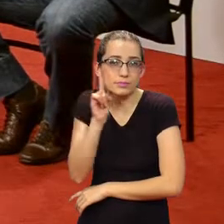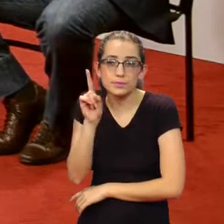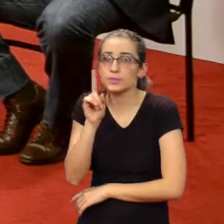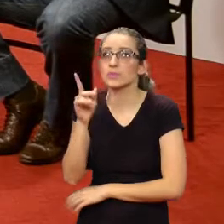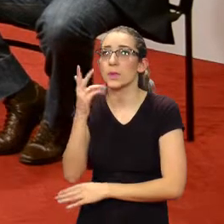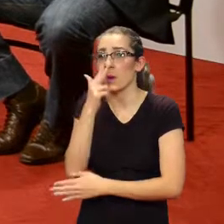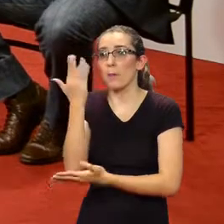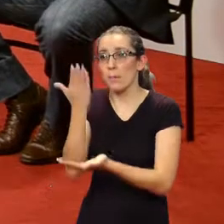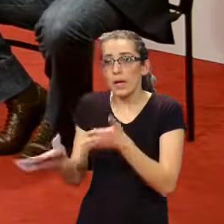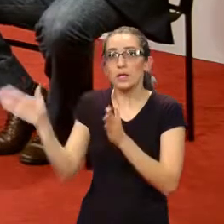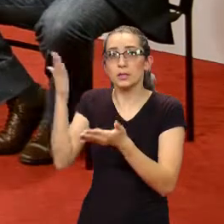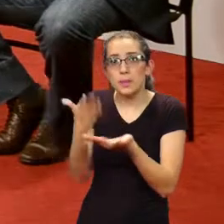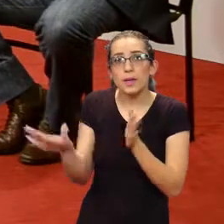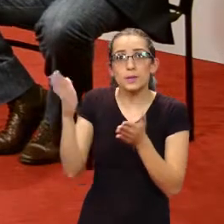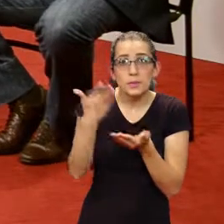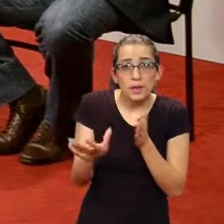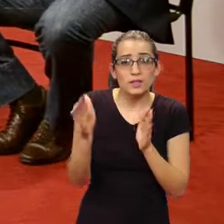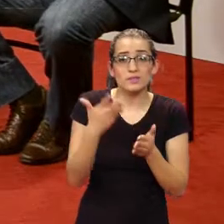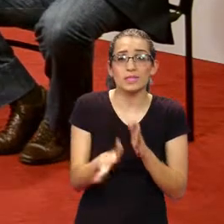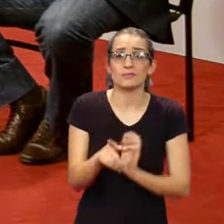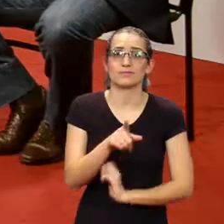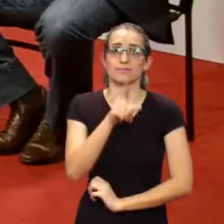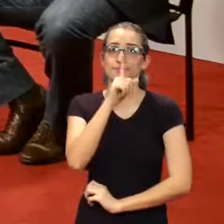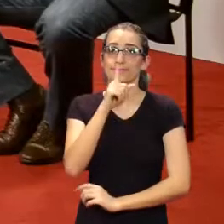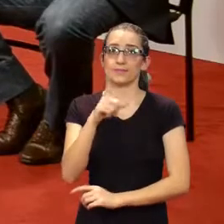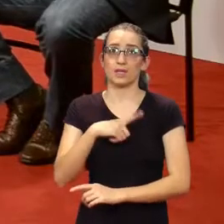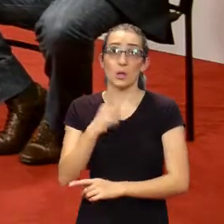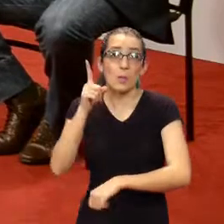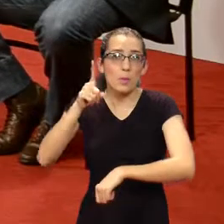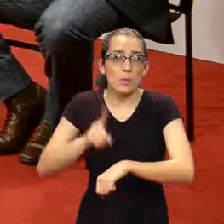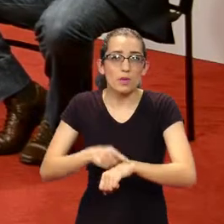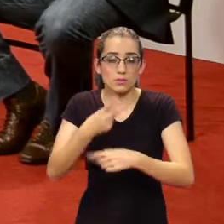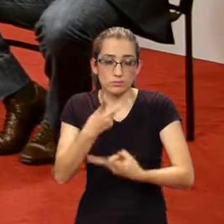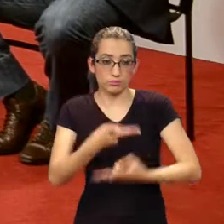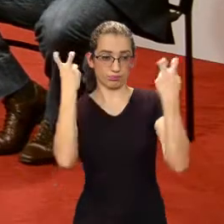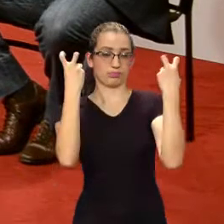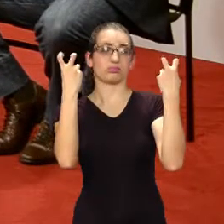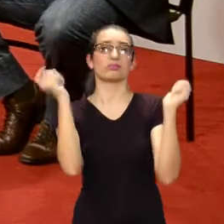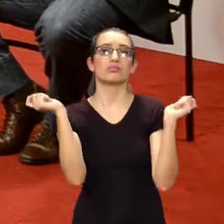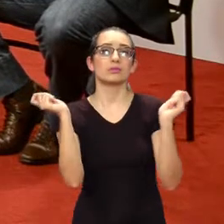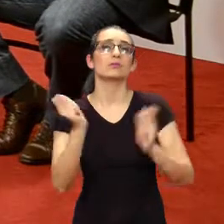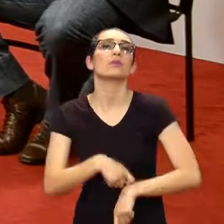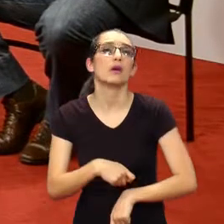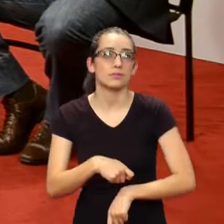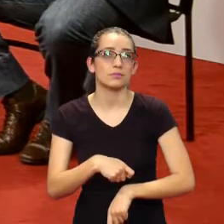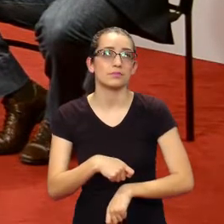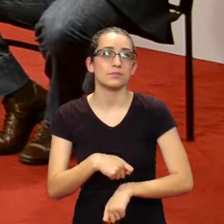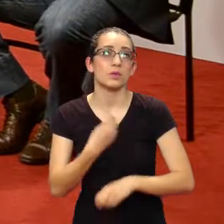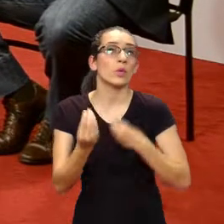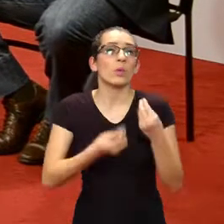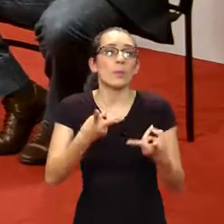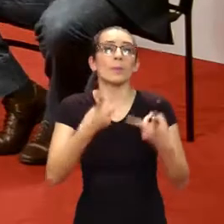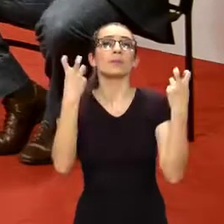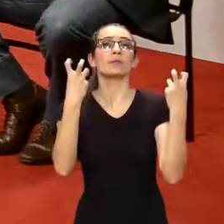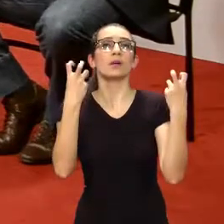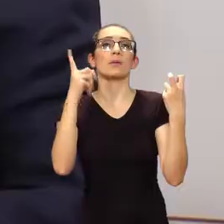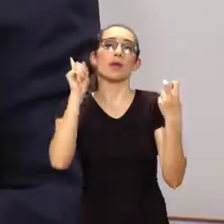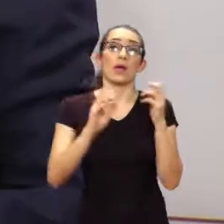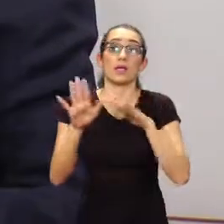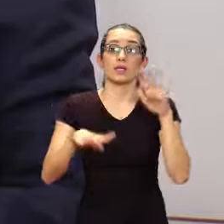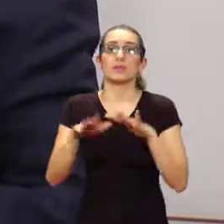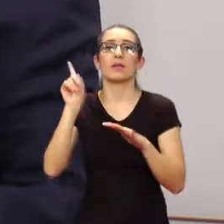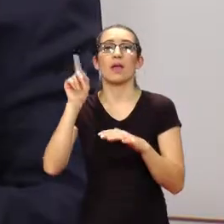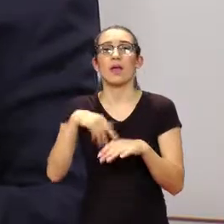indivíduo fazendo essas perdas diariamente, chega um momento em que isso é visível clinicamente, é percebido, né? E a primeira percepção é